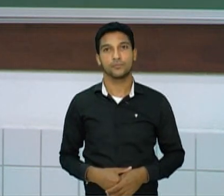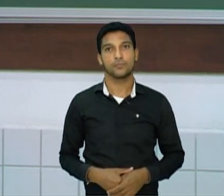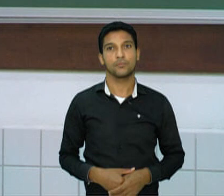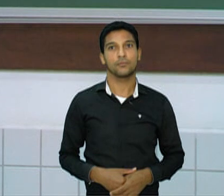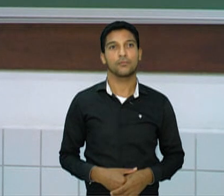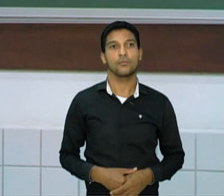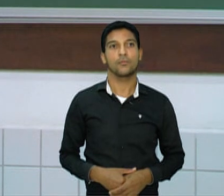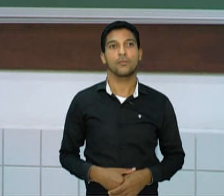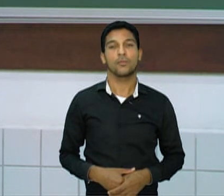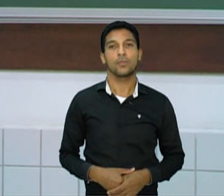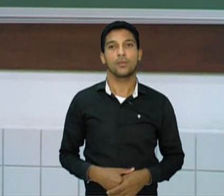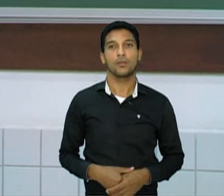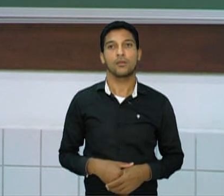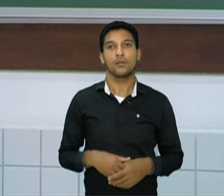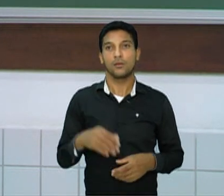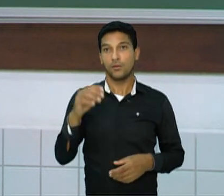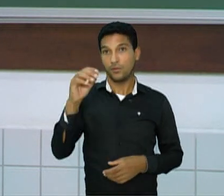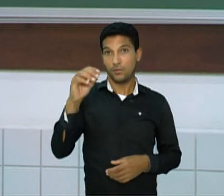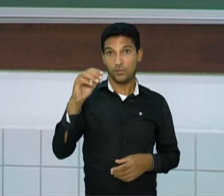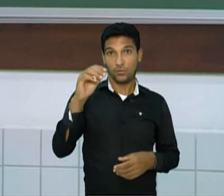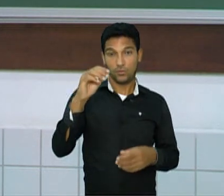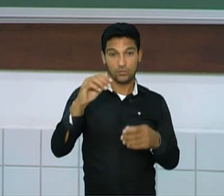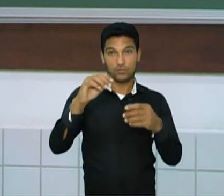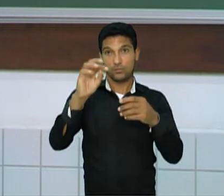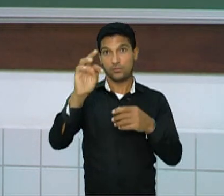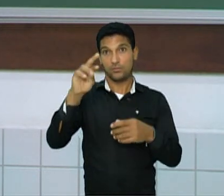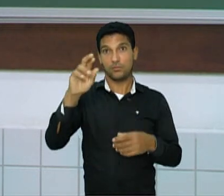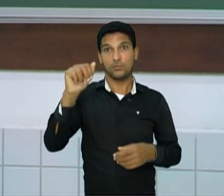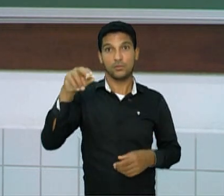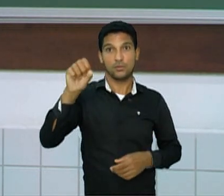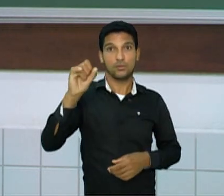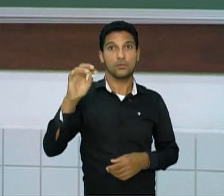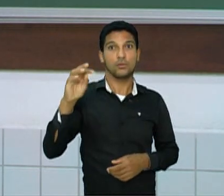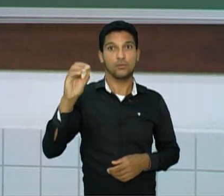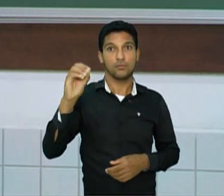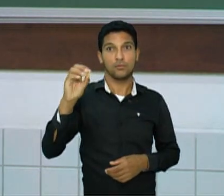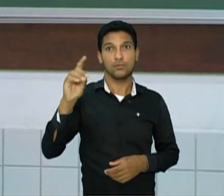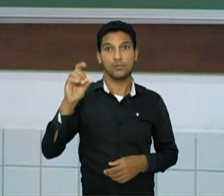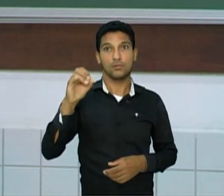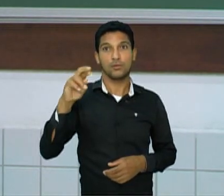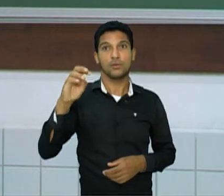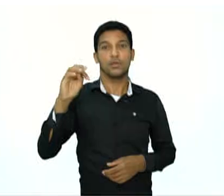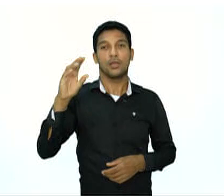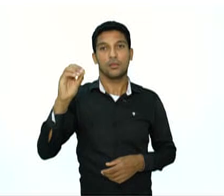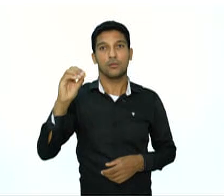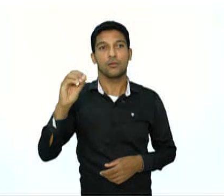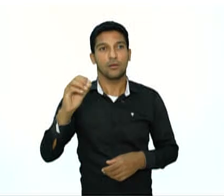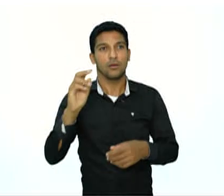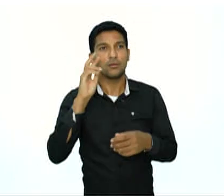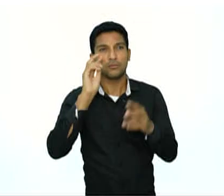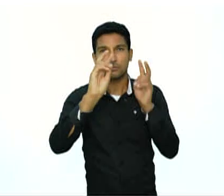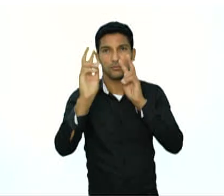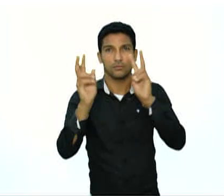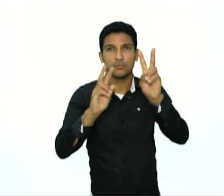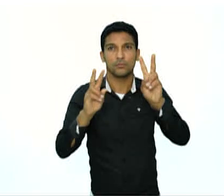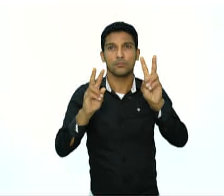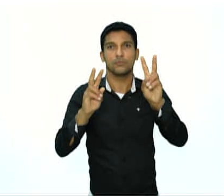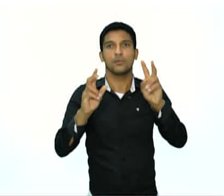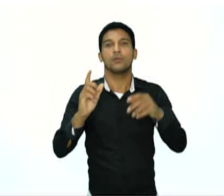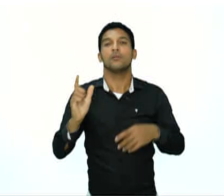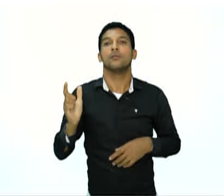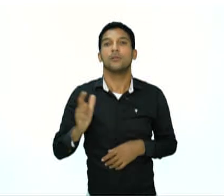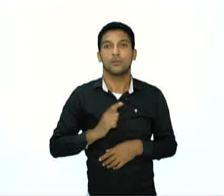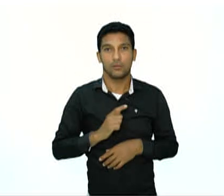tinha objeto, mas tem preposição, objeto indireto, tá? É importante lembrar de que elas foram feitas para